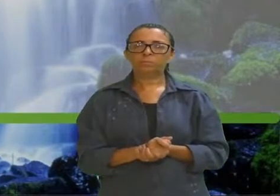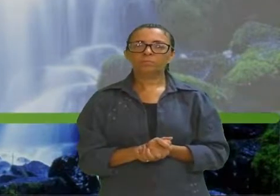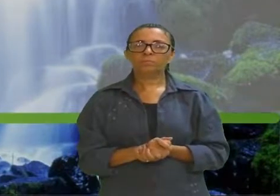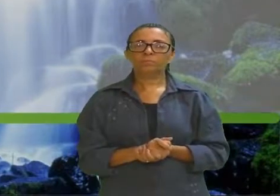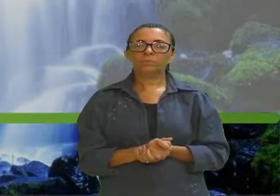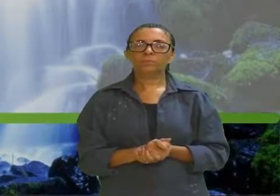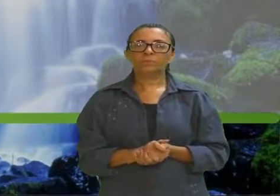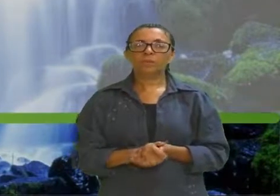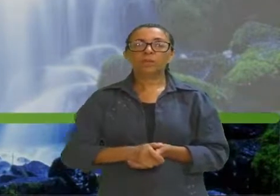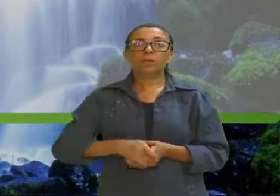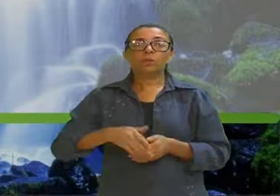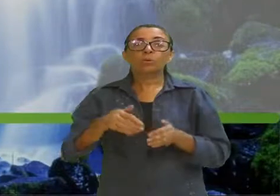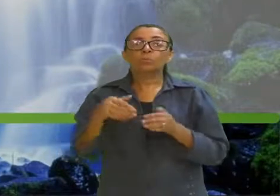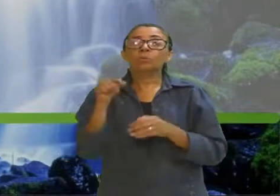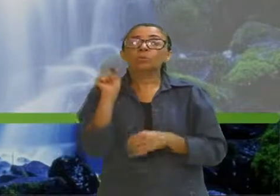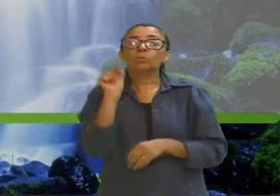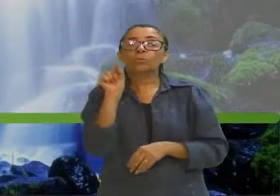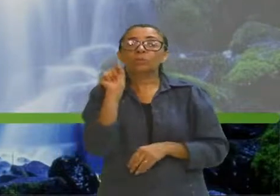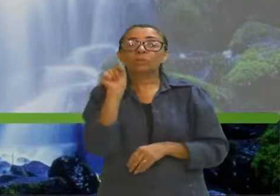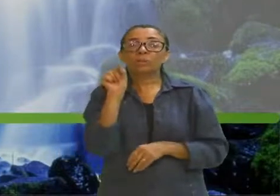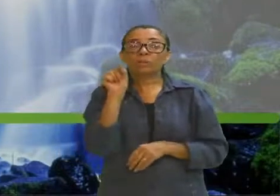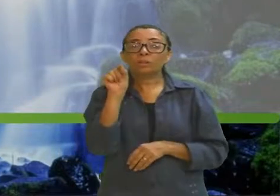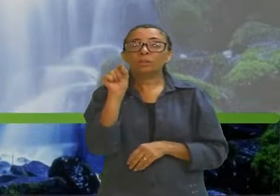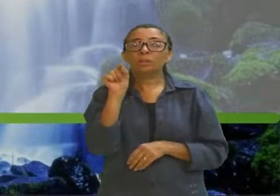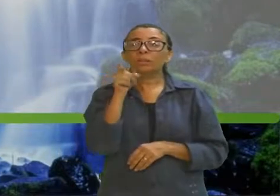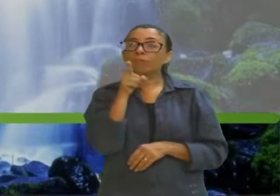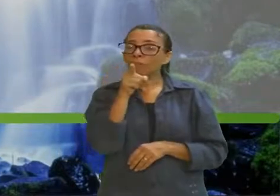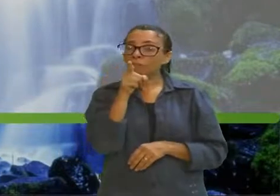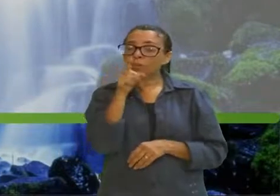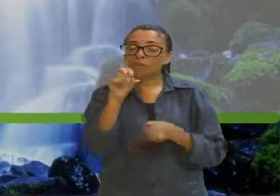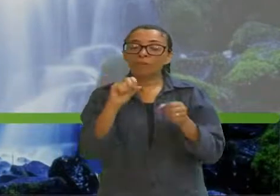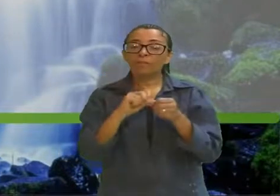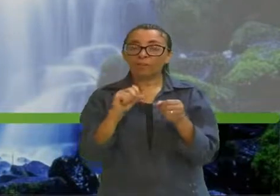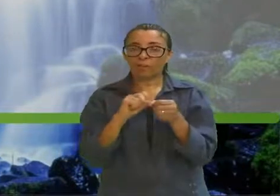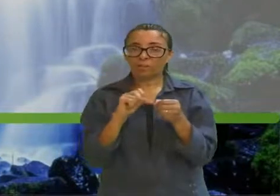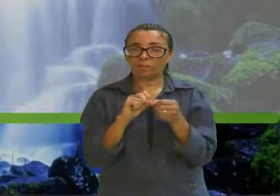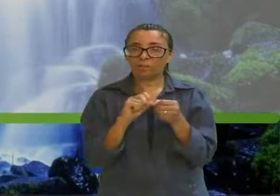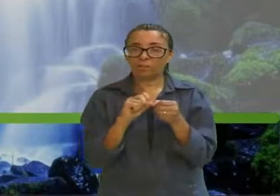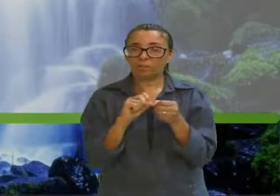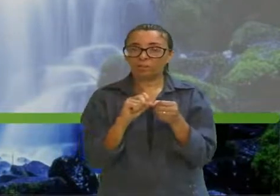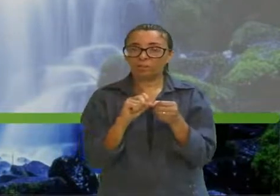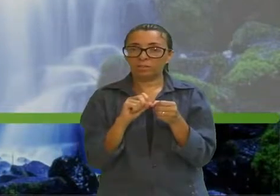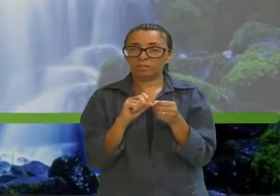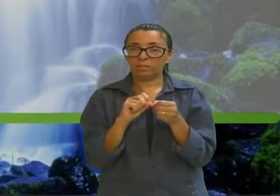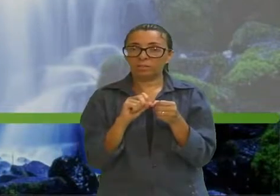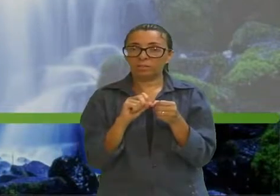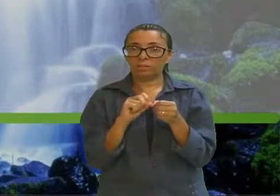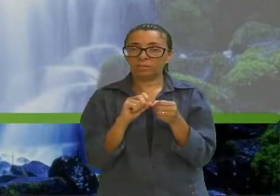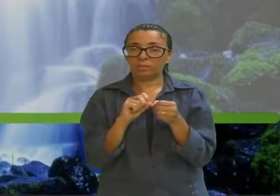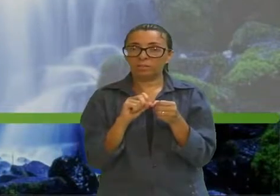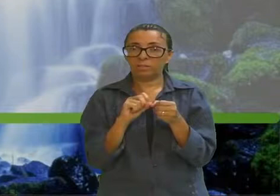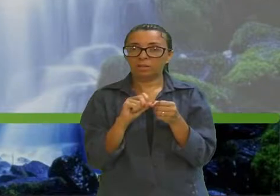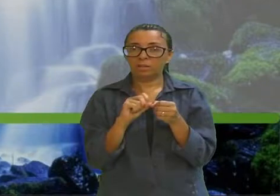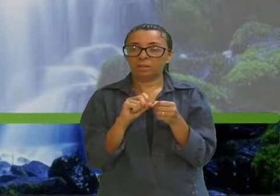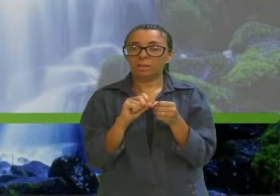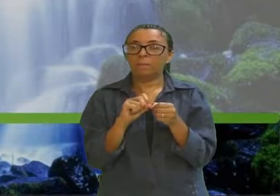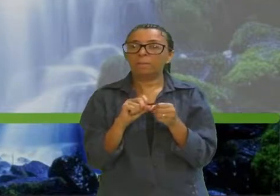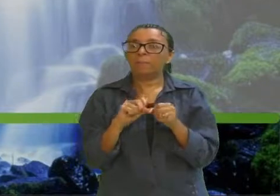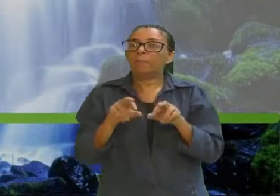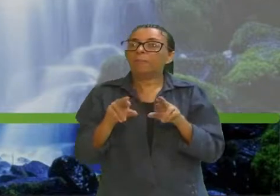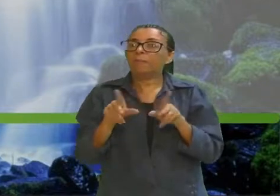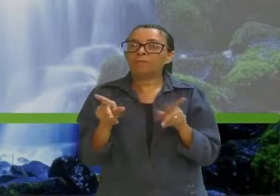Não o que você diz que faz. O que você faz. É isso que Deus está interessado. Naquilo que